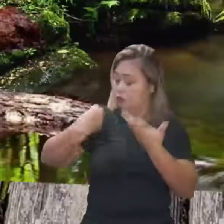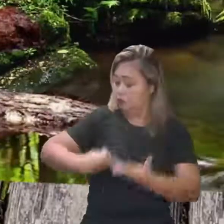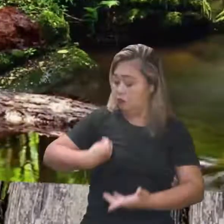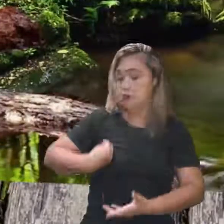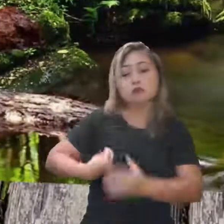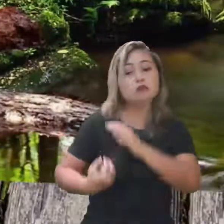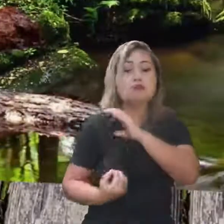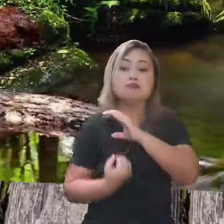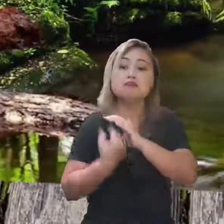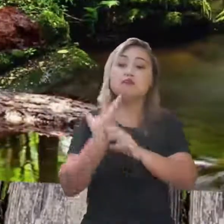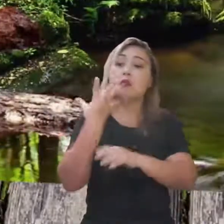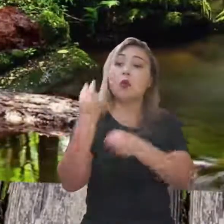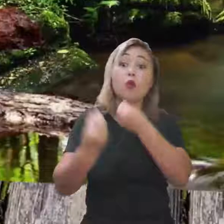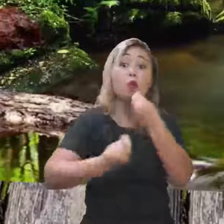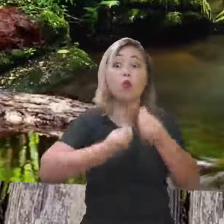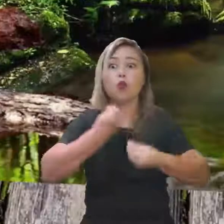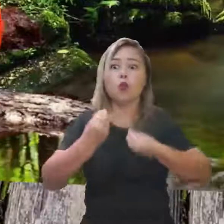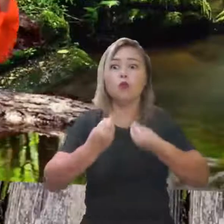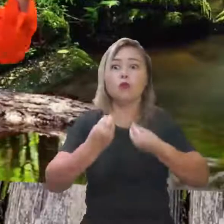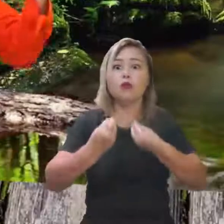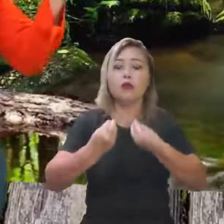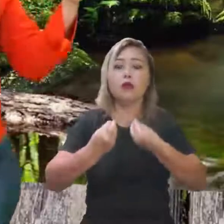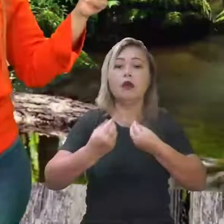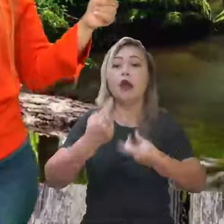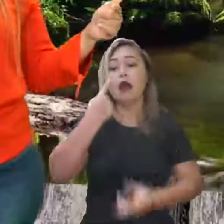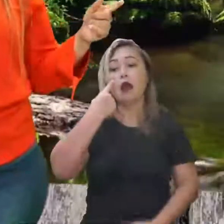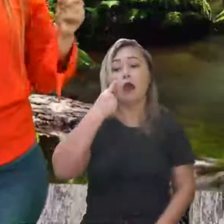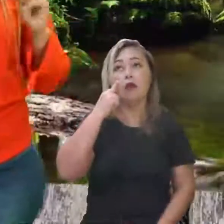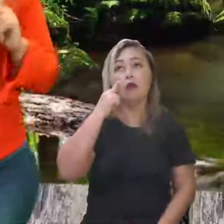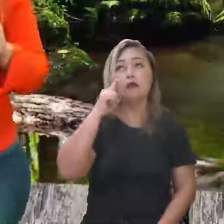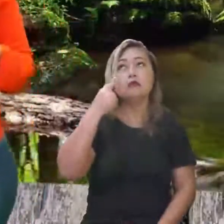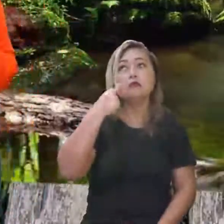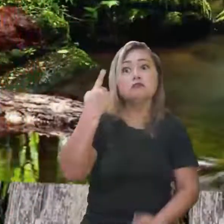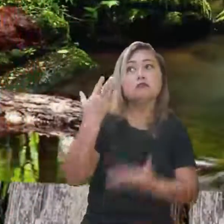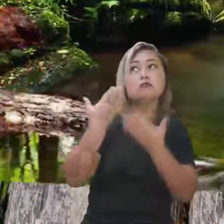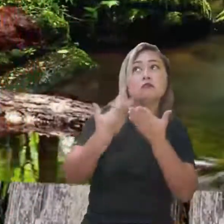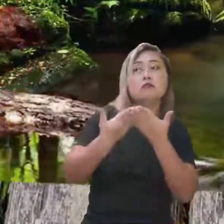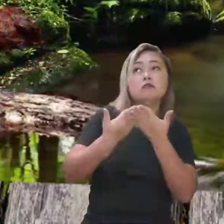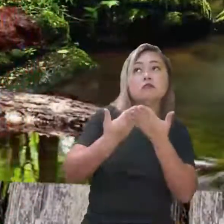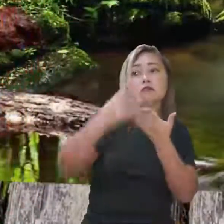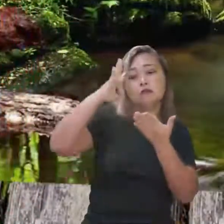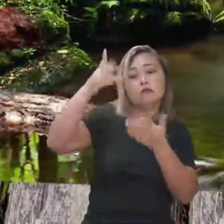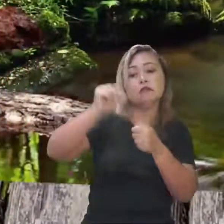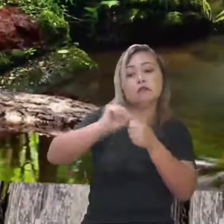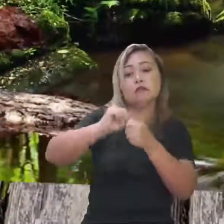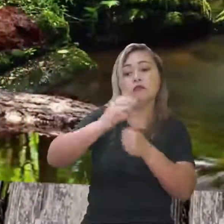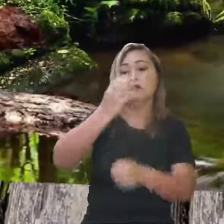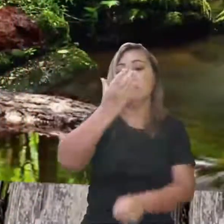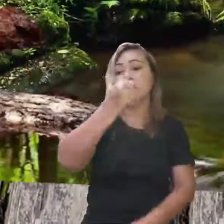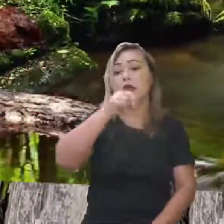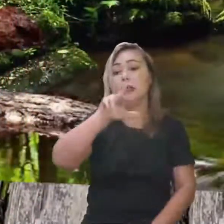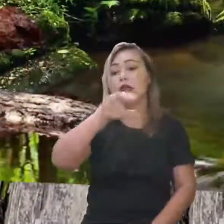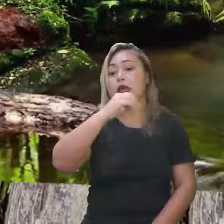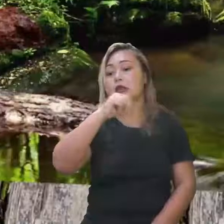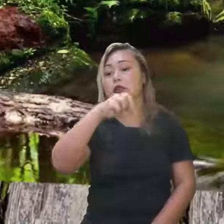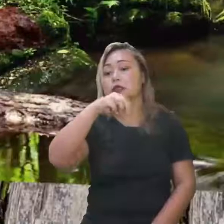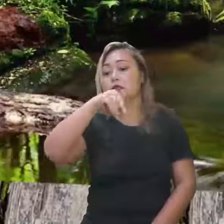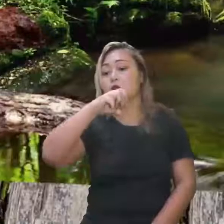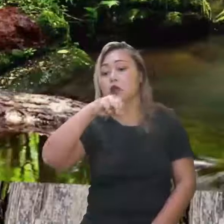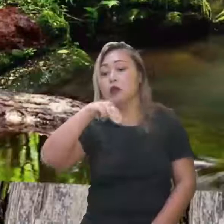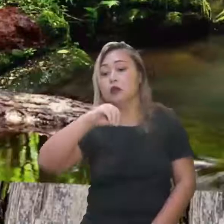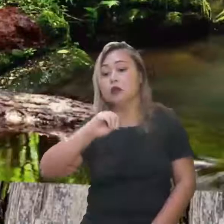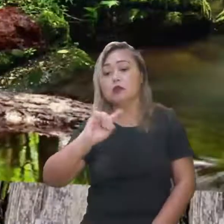vida. E você viu uma teoria que é o criacionismo, não